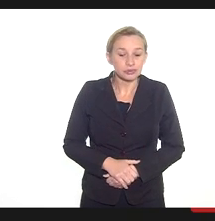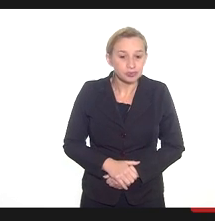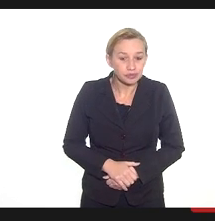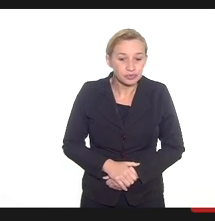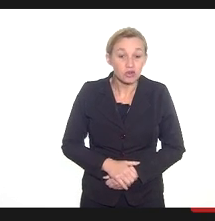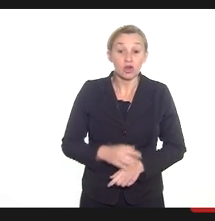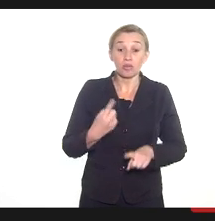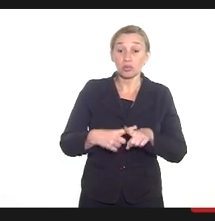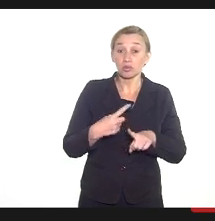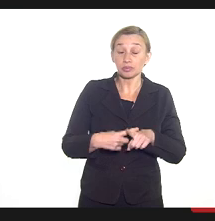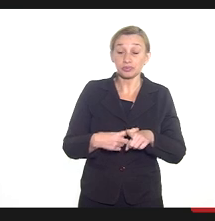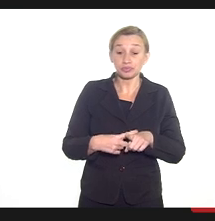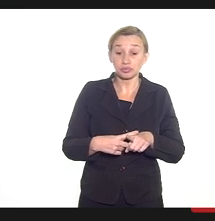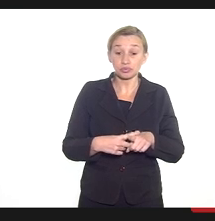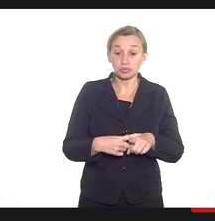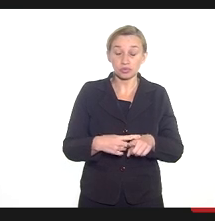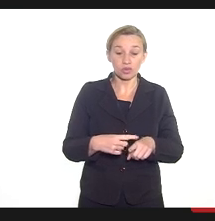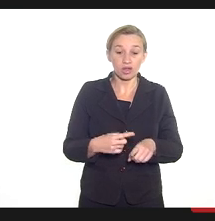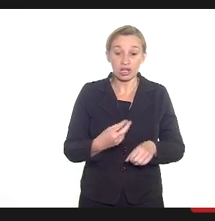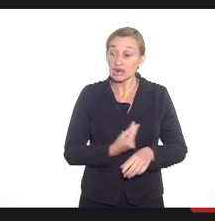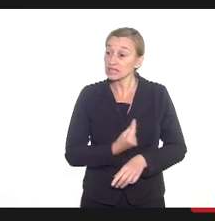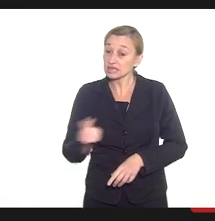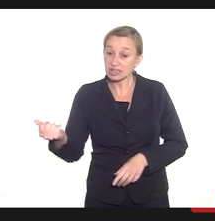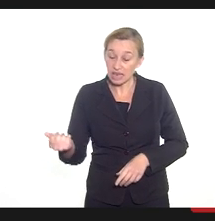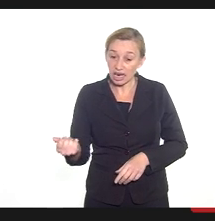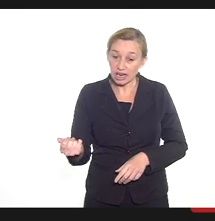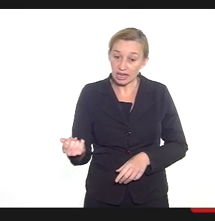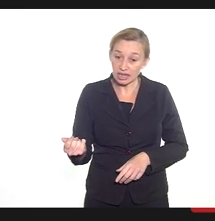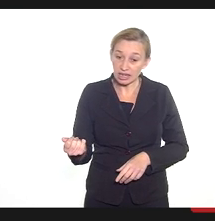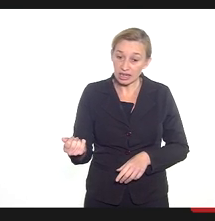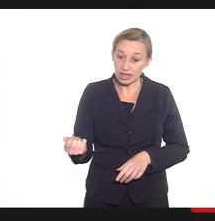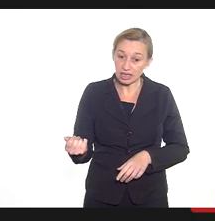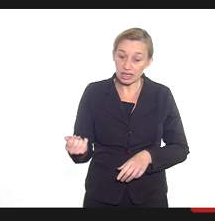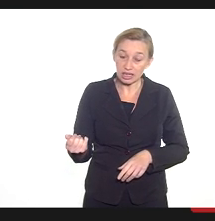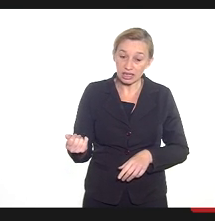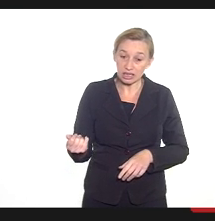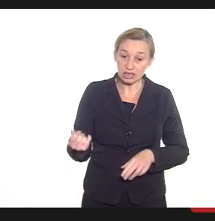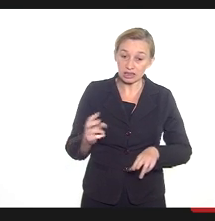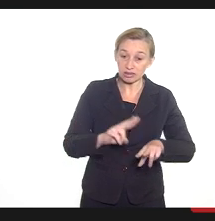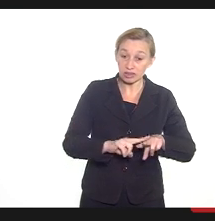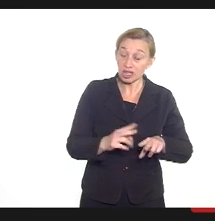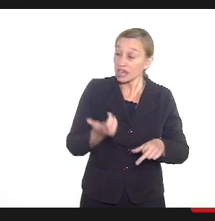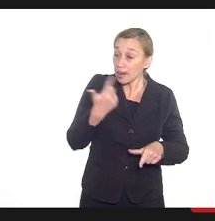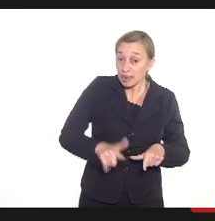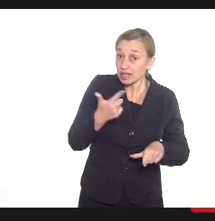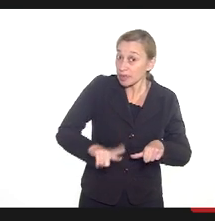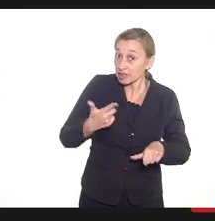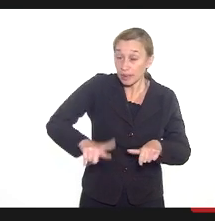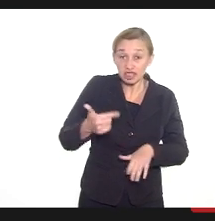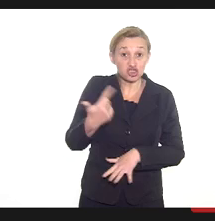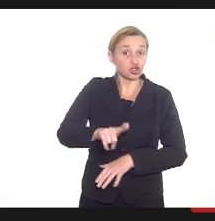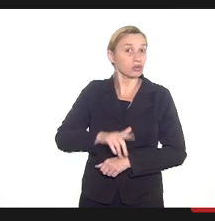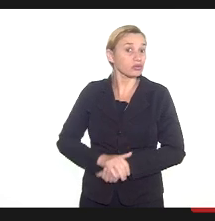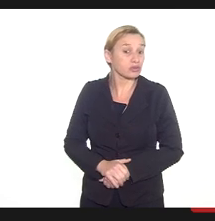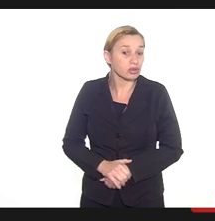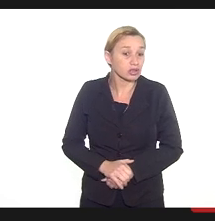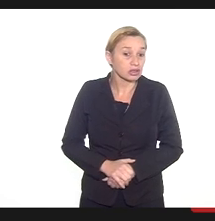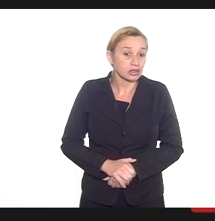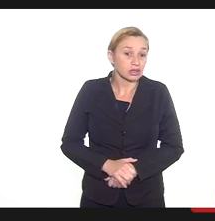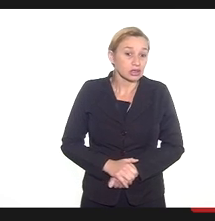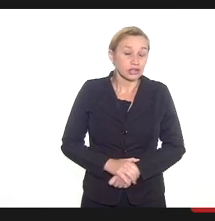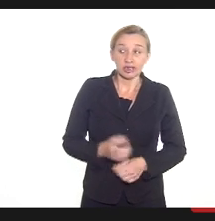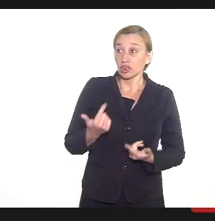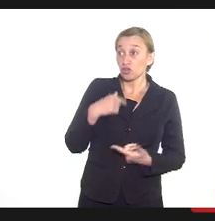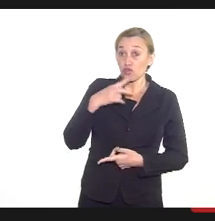são punidos, eles saem da punição e isso se repete, porque é um ciclo. É um ciclo. Não é que